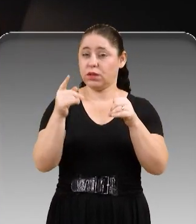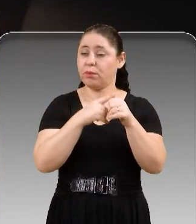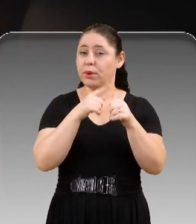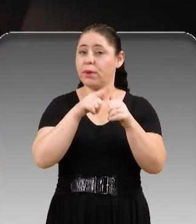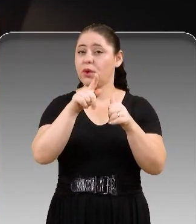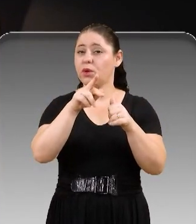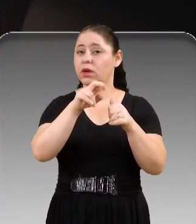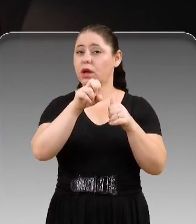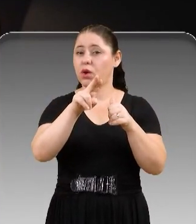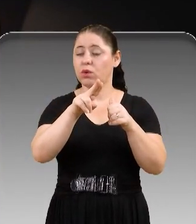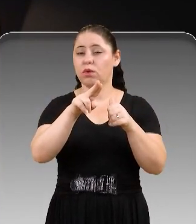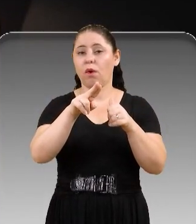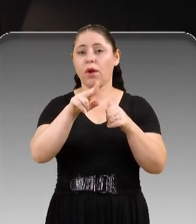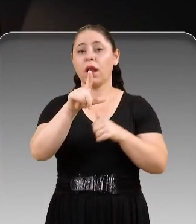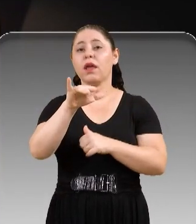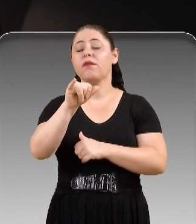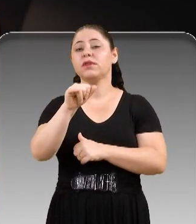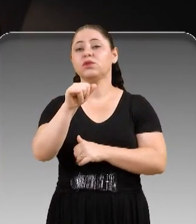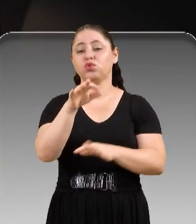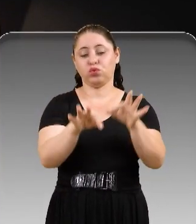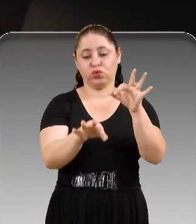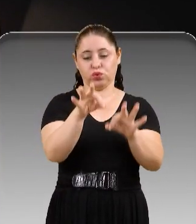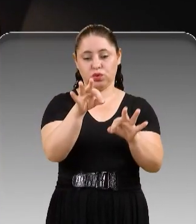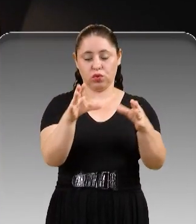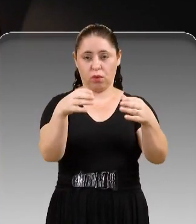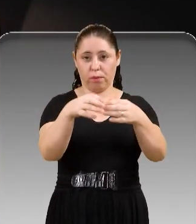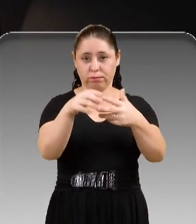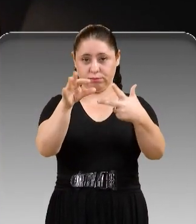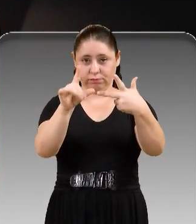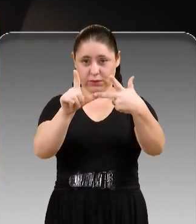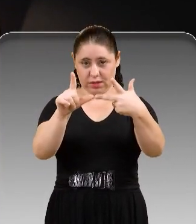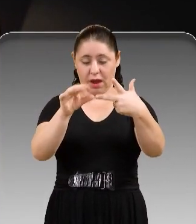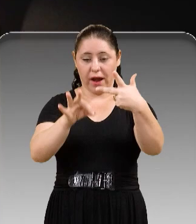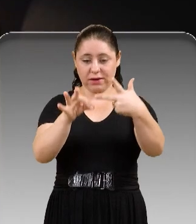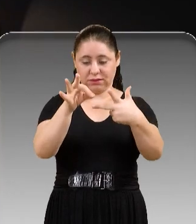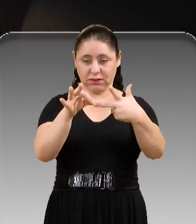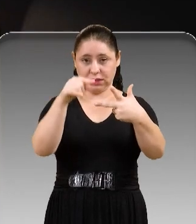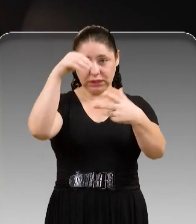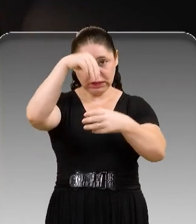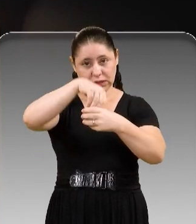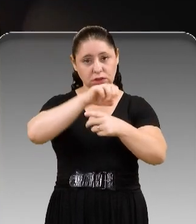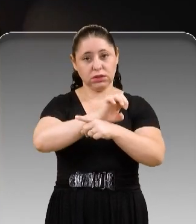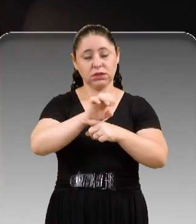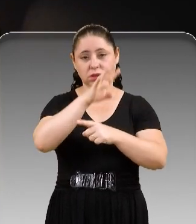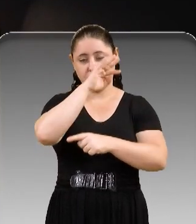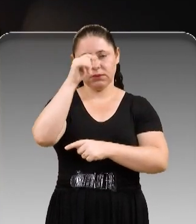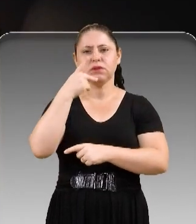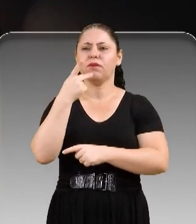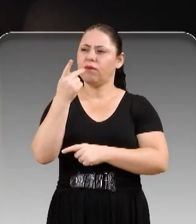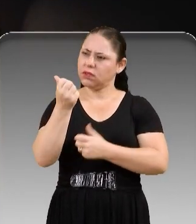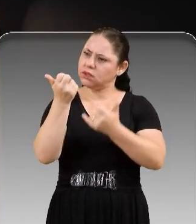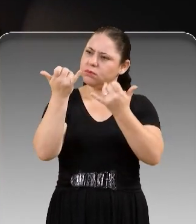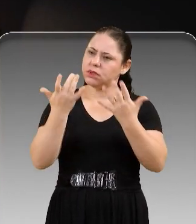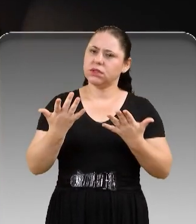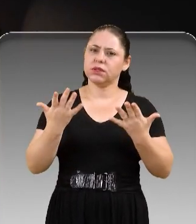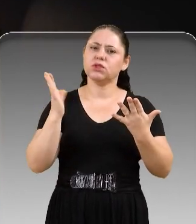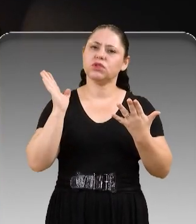primeiro grau. Lívia, o Poder Judiciário, ele, em Mato Grosso do Sul, eu até